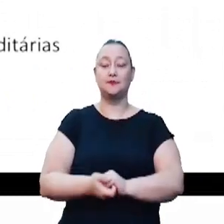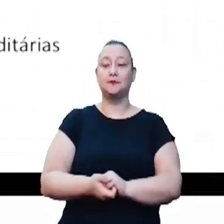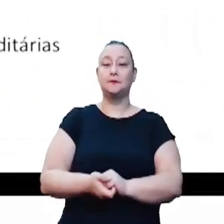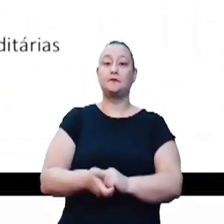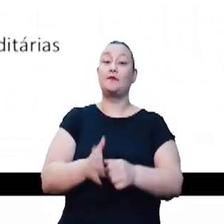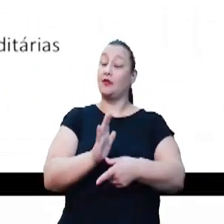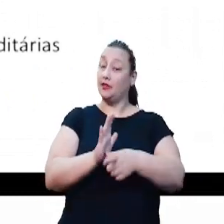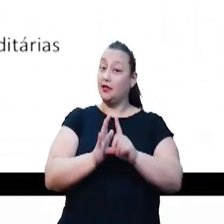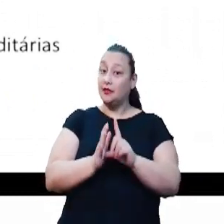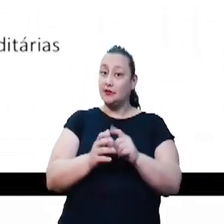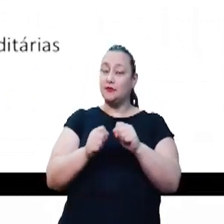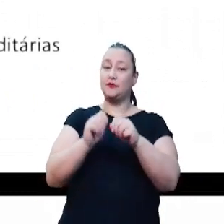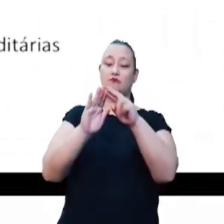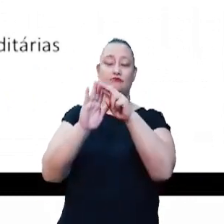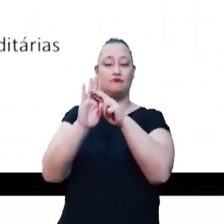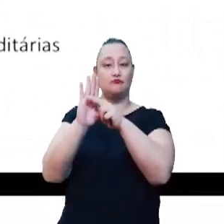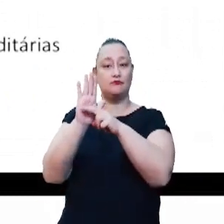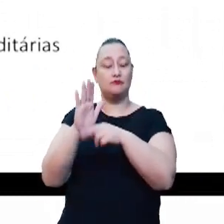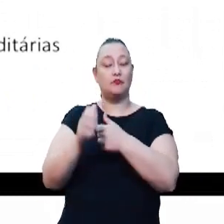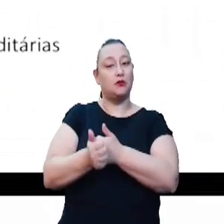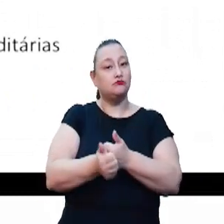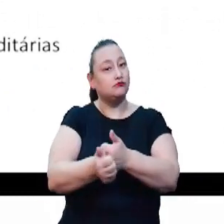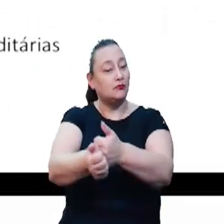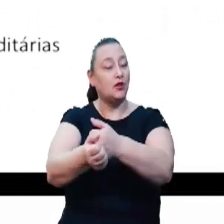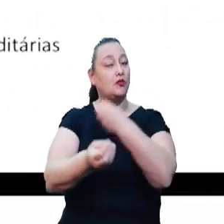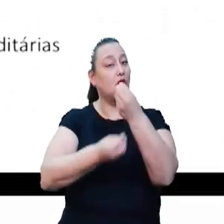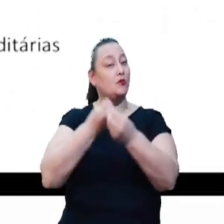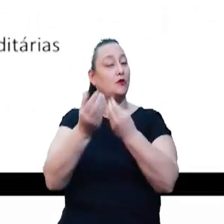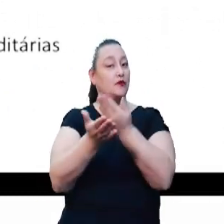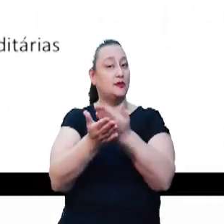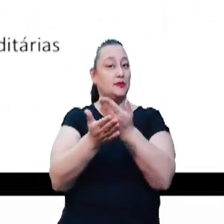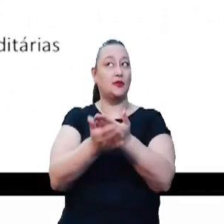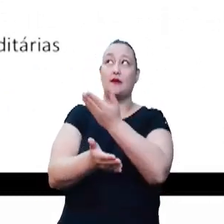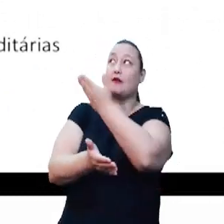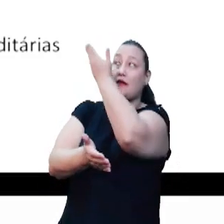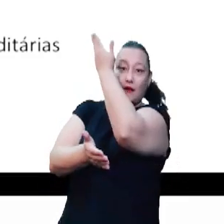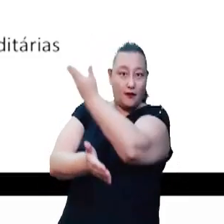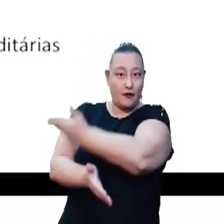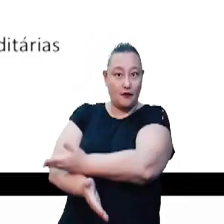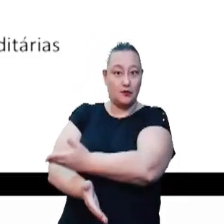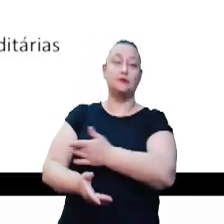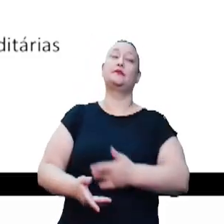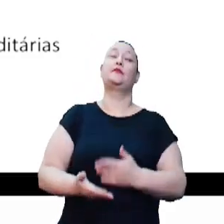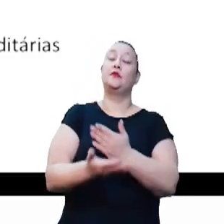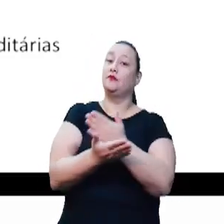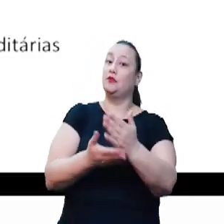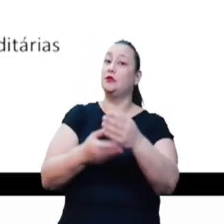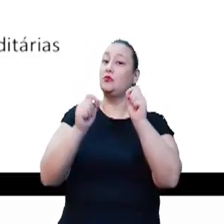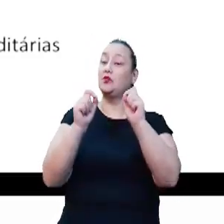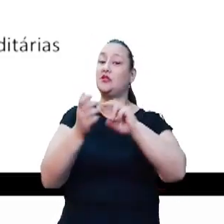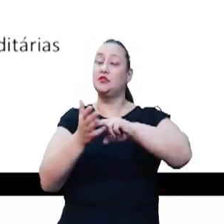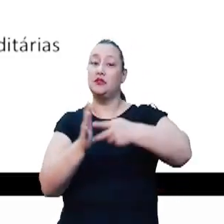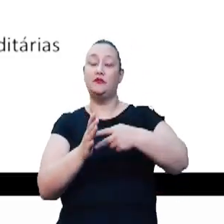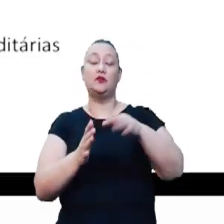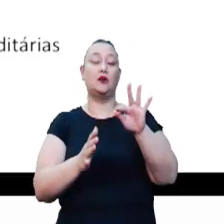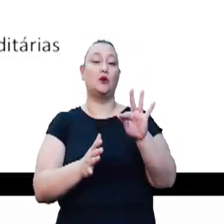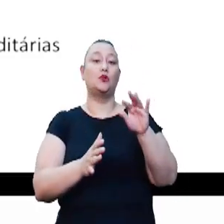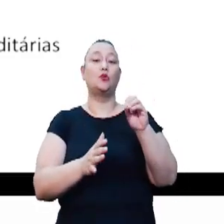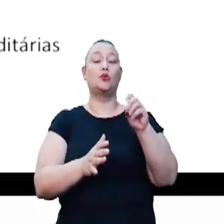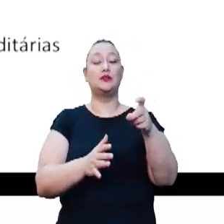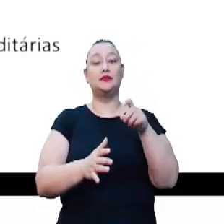antes de tudo, eu fiz um roteiro aqui para guiar como vai ser a nossa aula, tá? Então, vou começar dizendo o que é a toxina